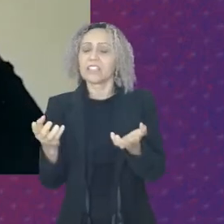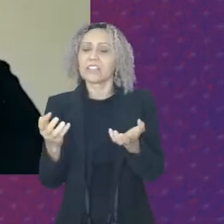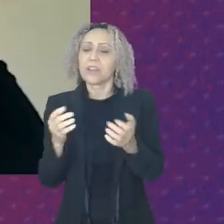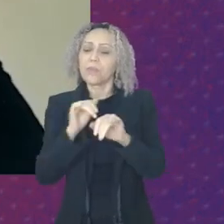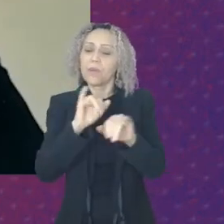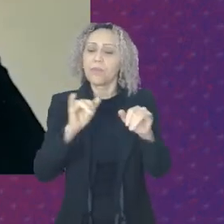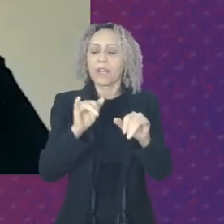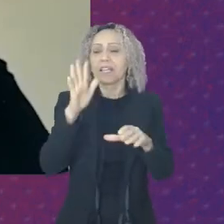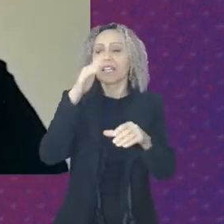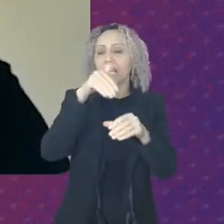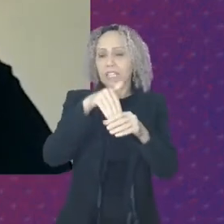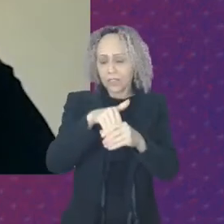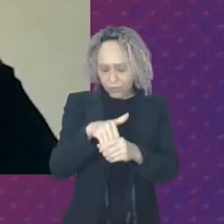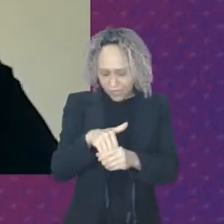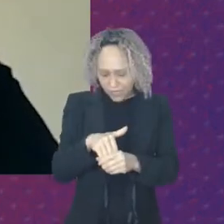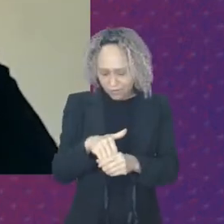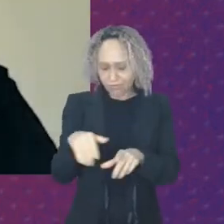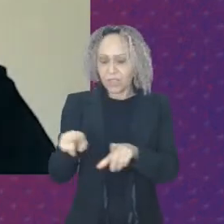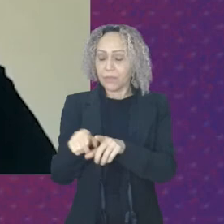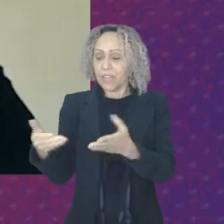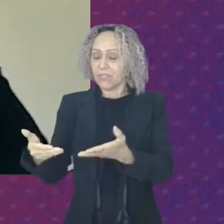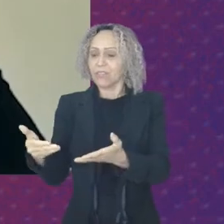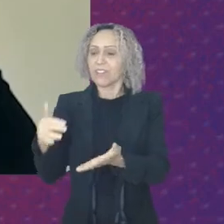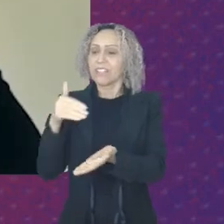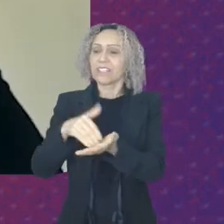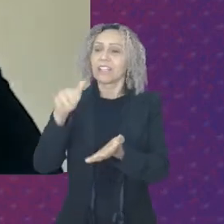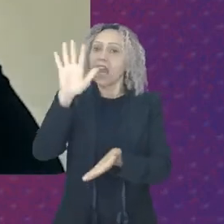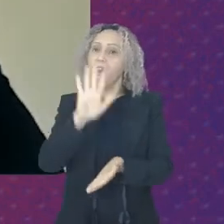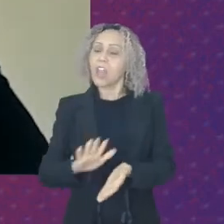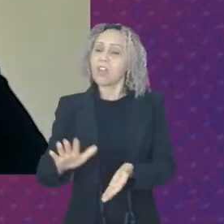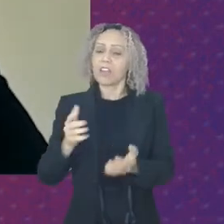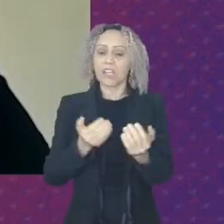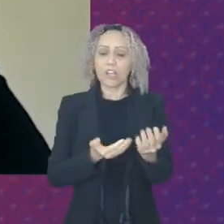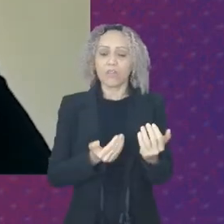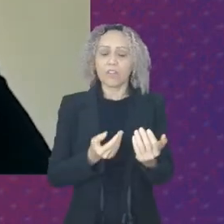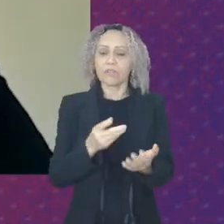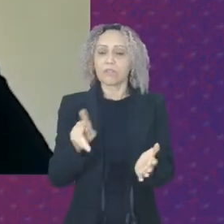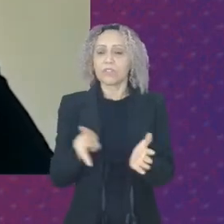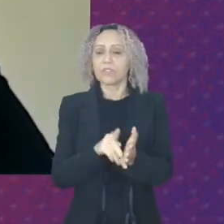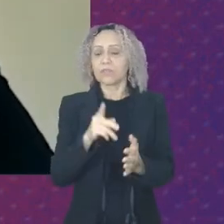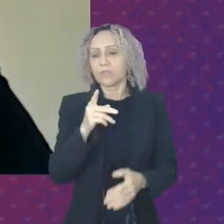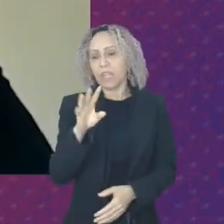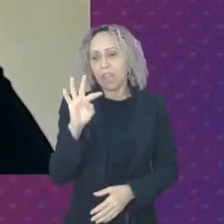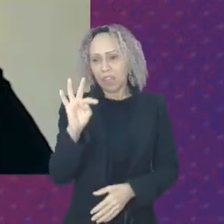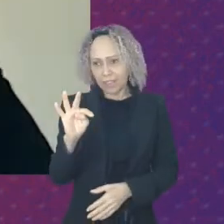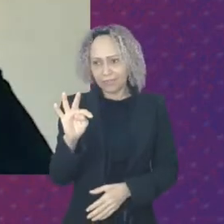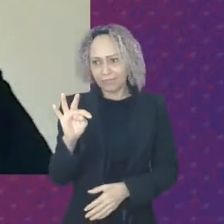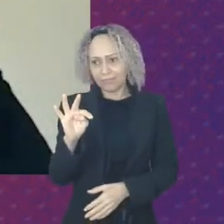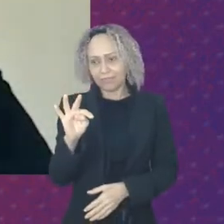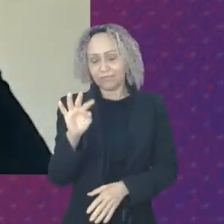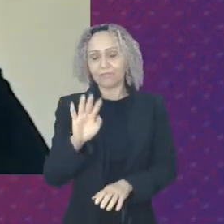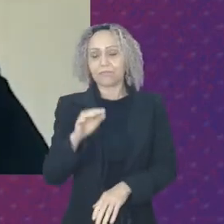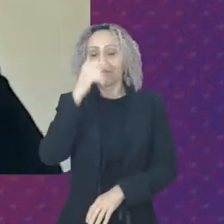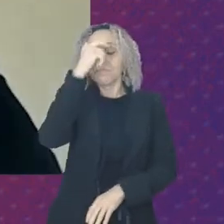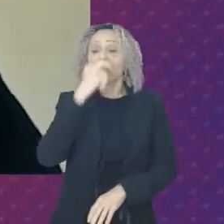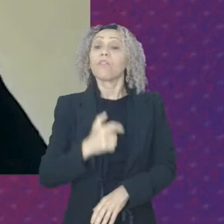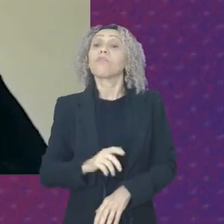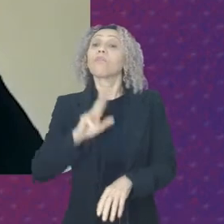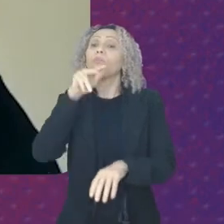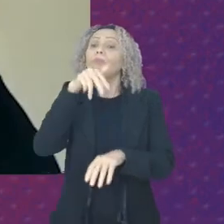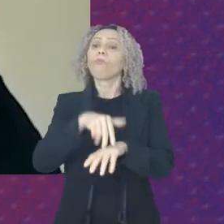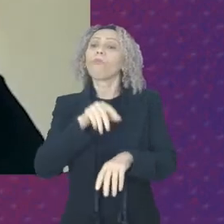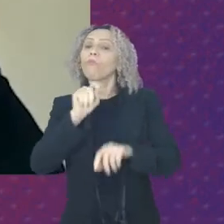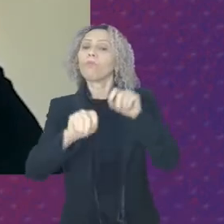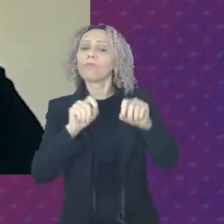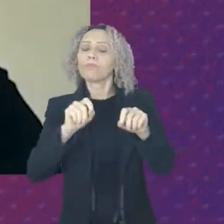também, nesse momento, secretária nacional da Juventude do PT. Hoje eu vim aqui falar com vocês um pouco sobre conteúdo político